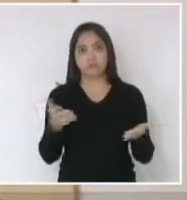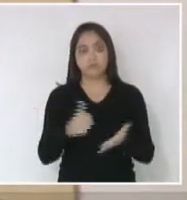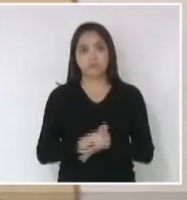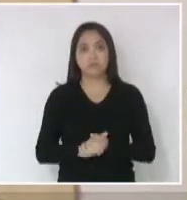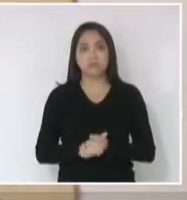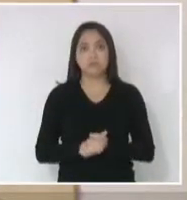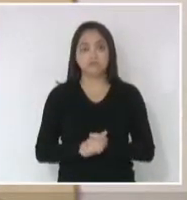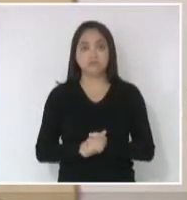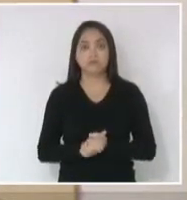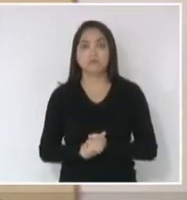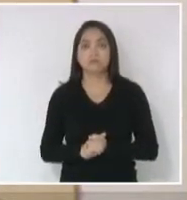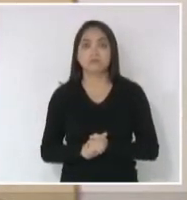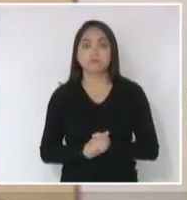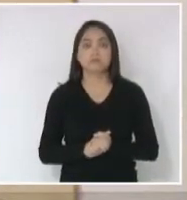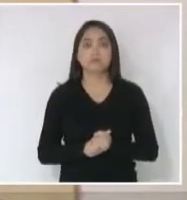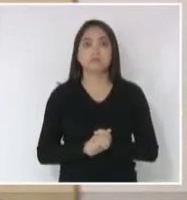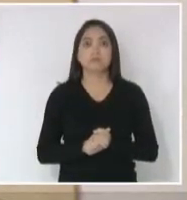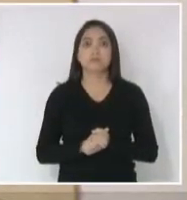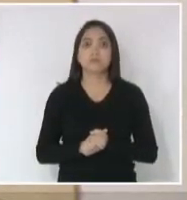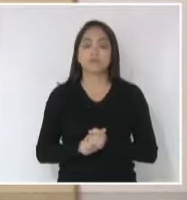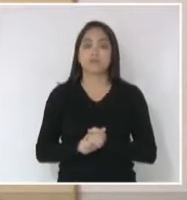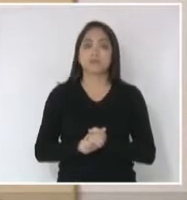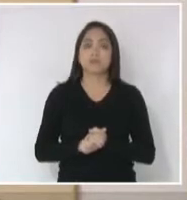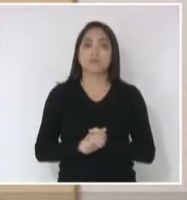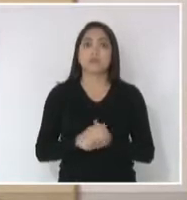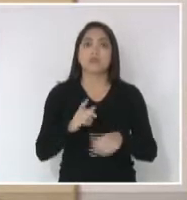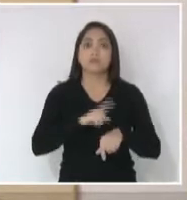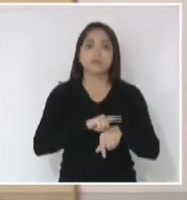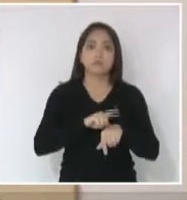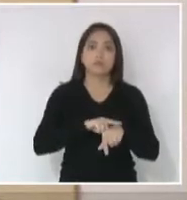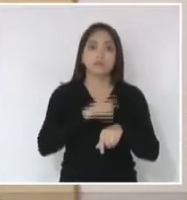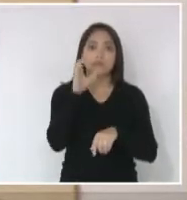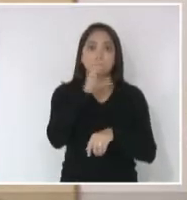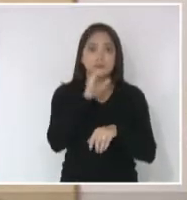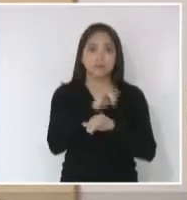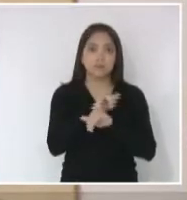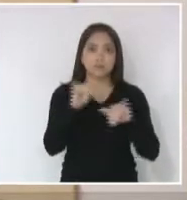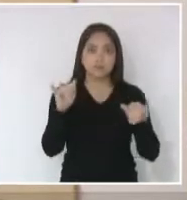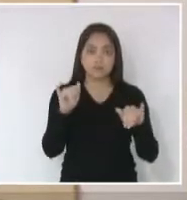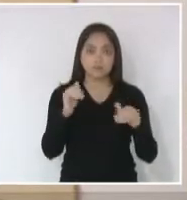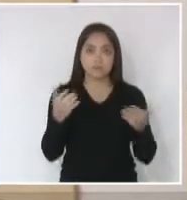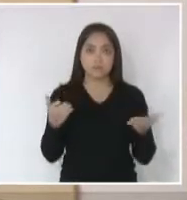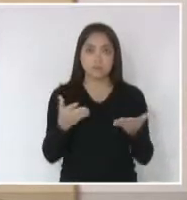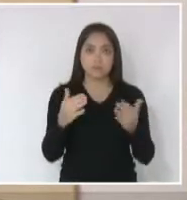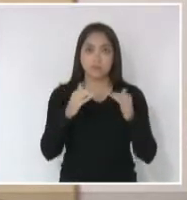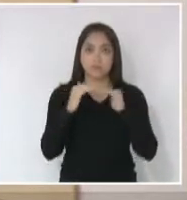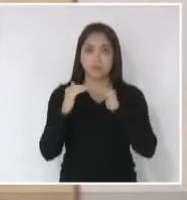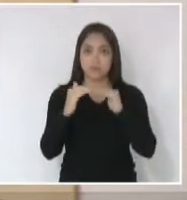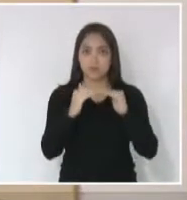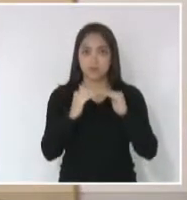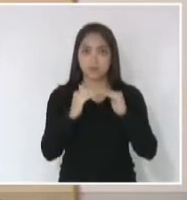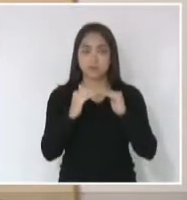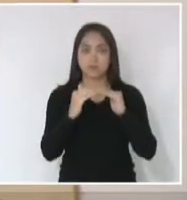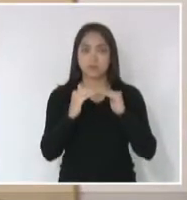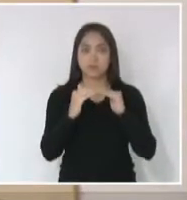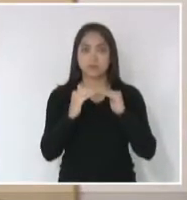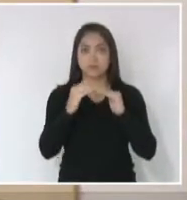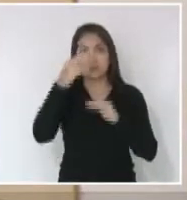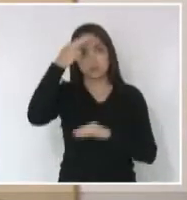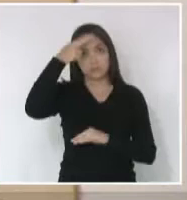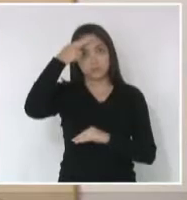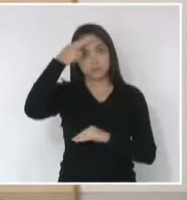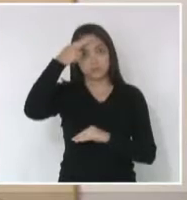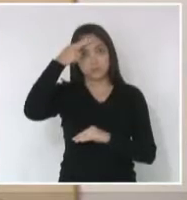do expediente. Breves comunicações. Com a quiescência do deputado Natalino Lázari,